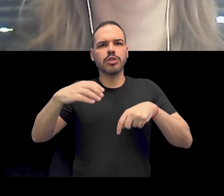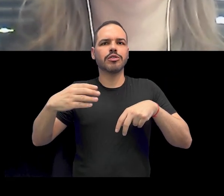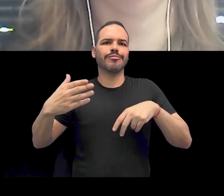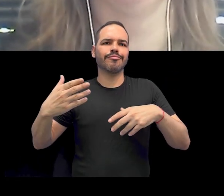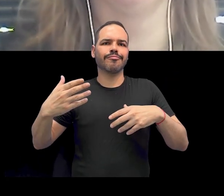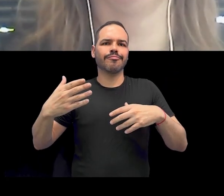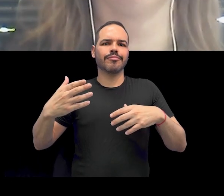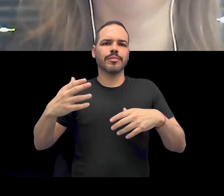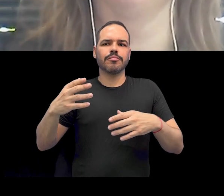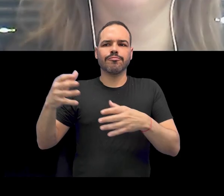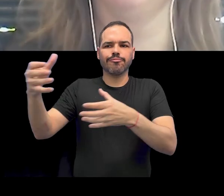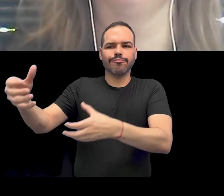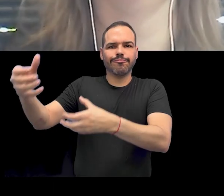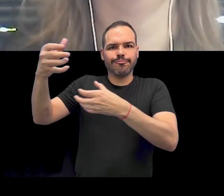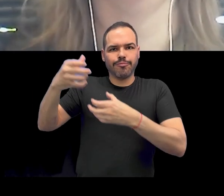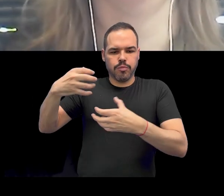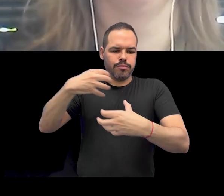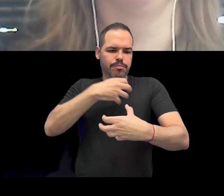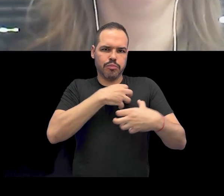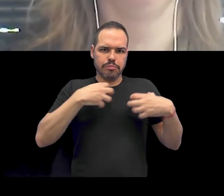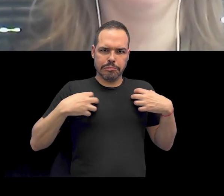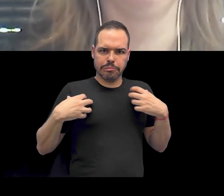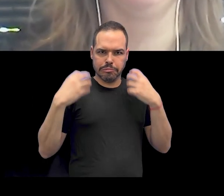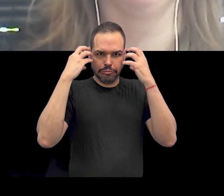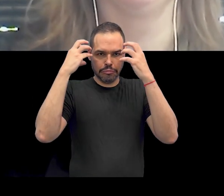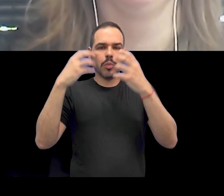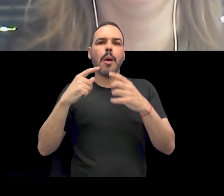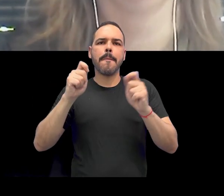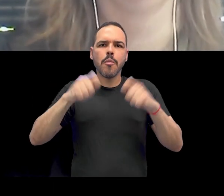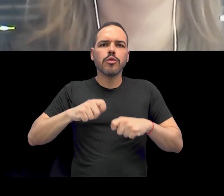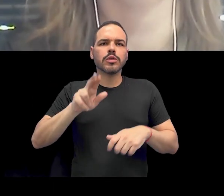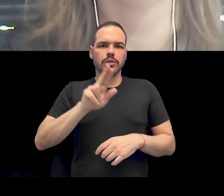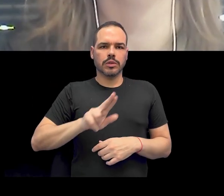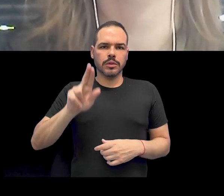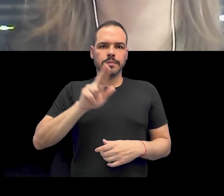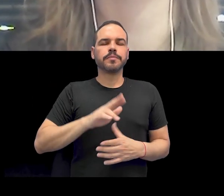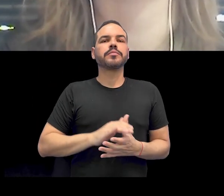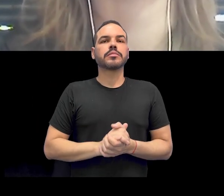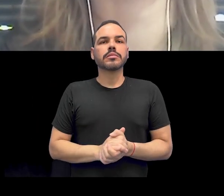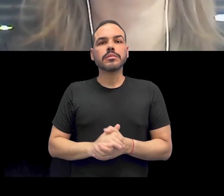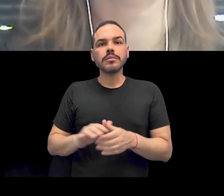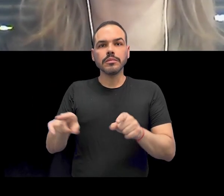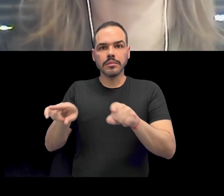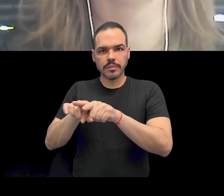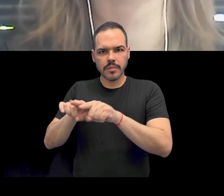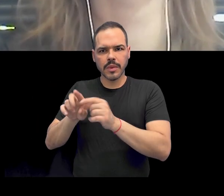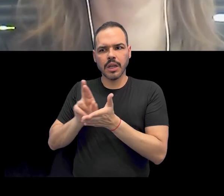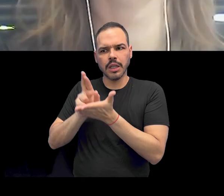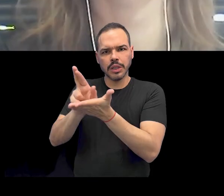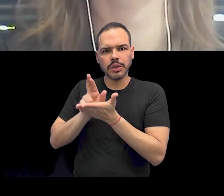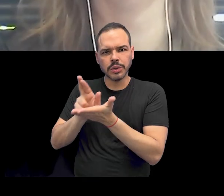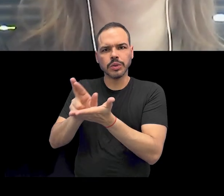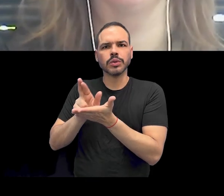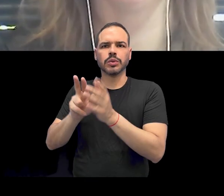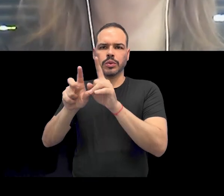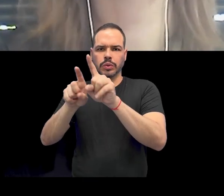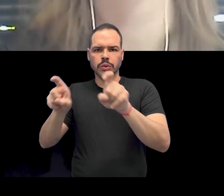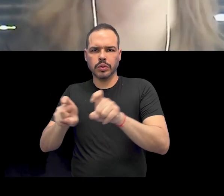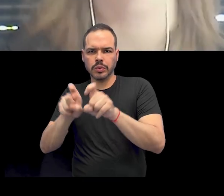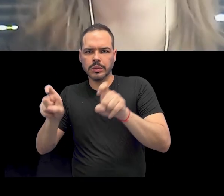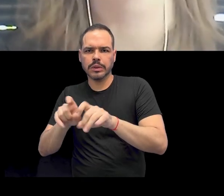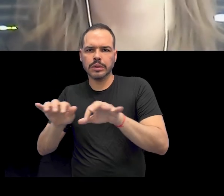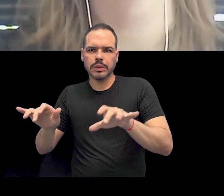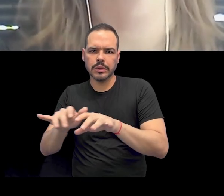Recursos de acessibilidade ao computador e dispositivos móveis. Então, os softwares leitores de